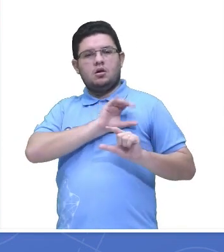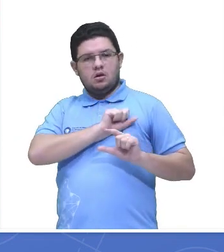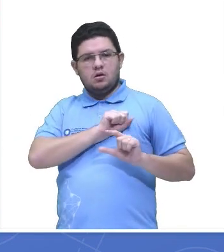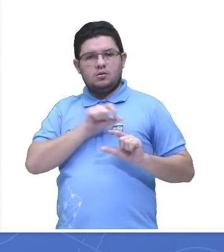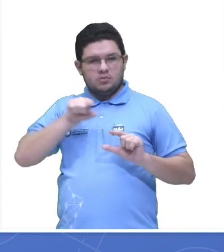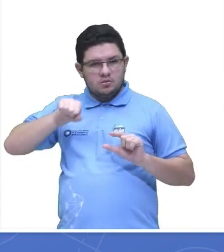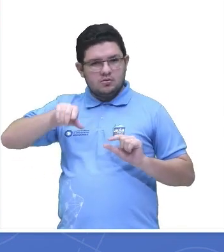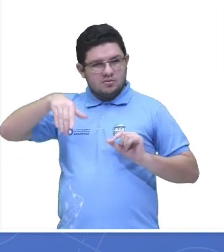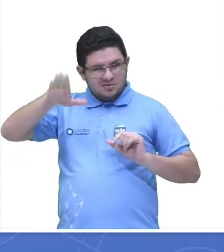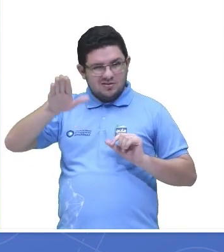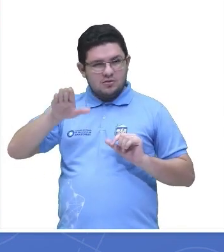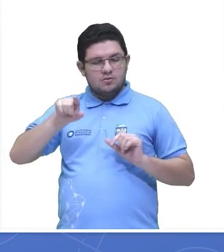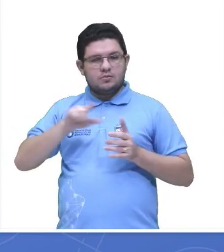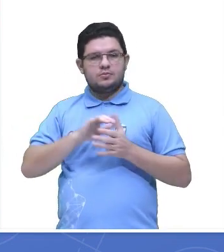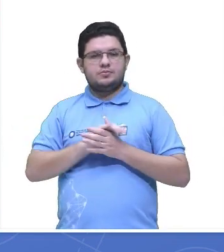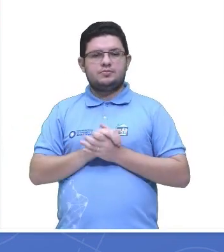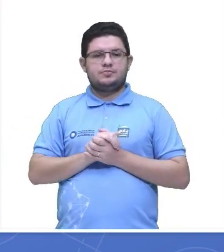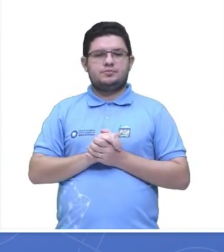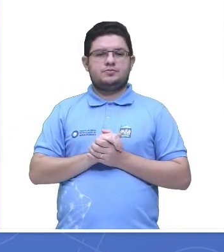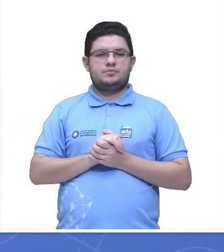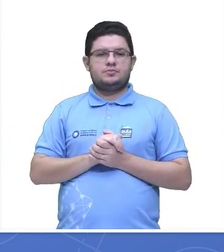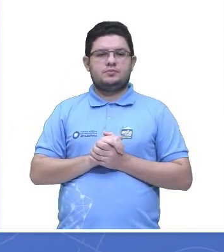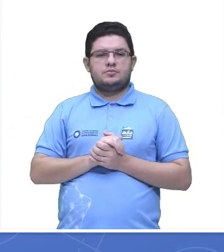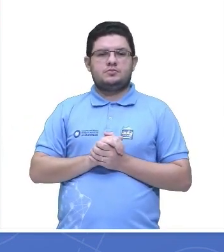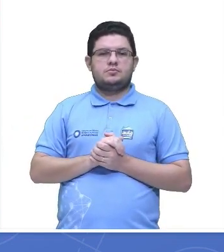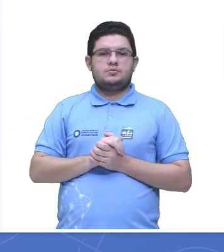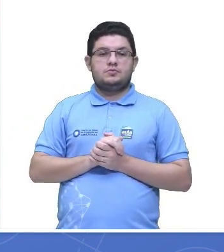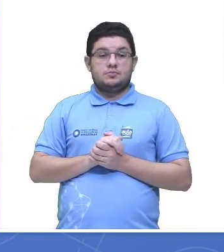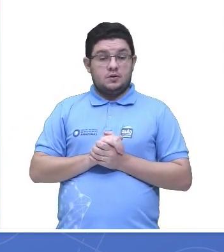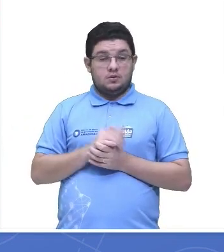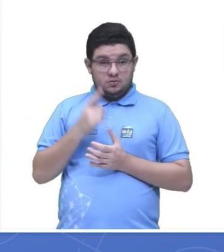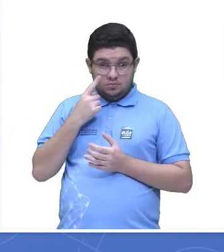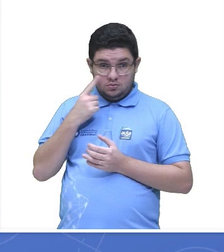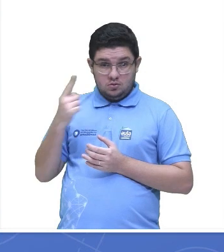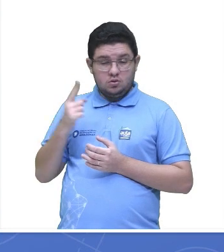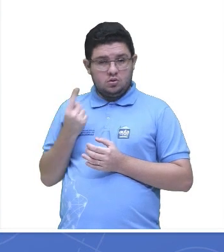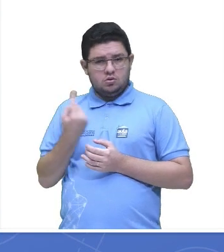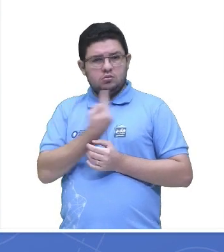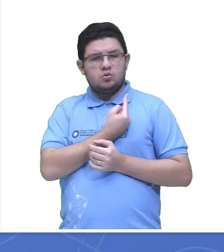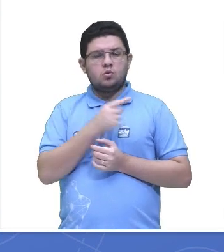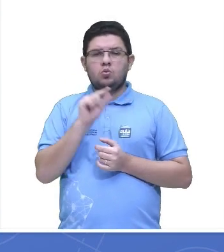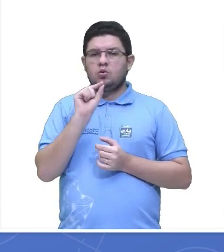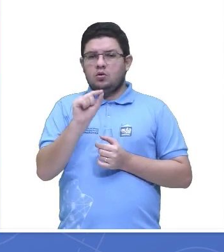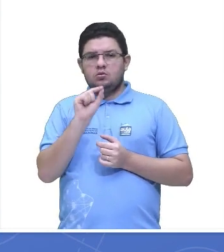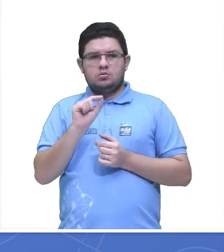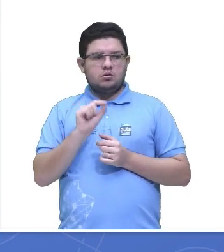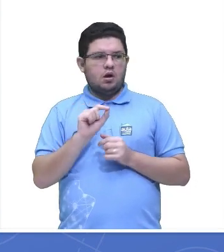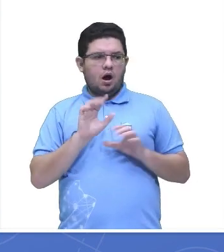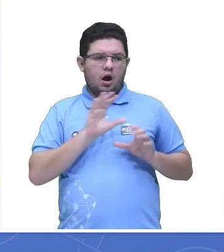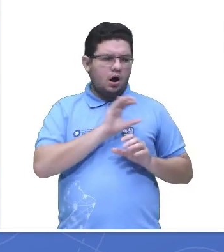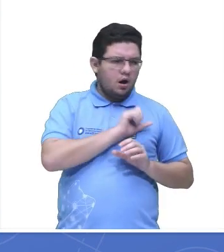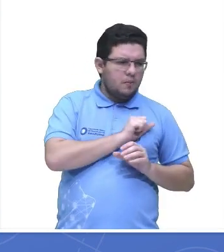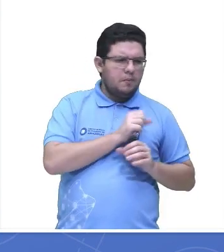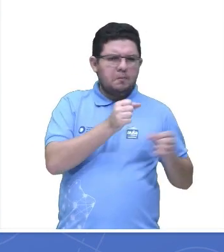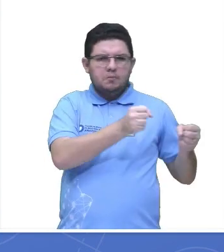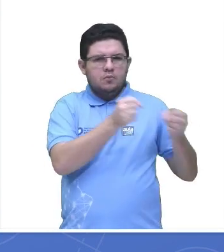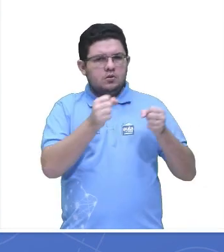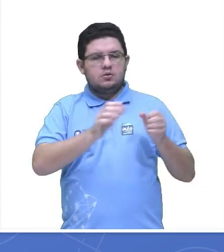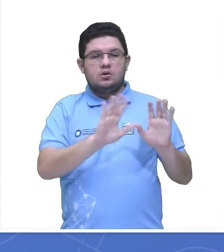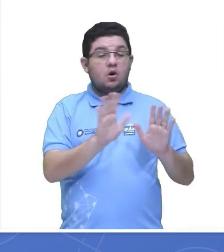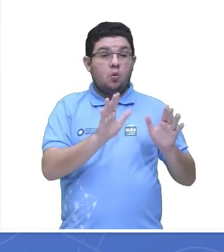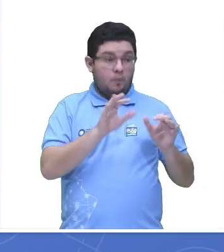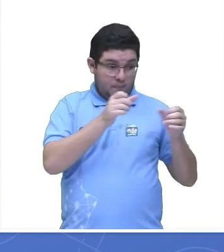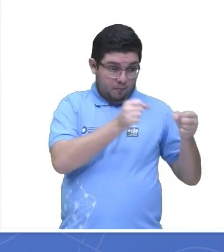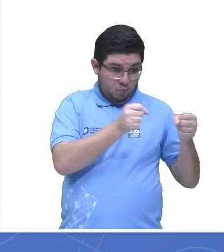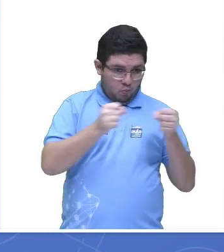Jimi Hendrix que a gente pode utilizar bastante, né? O amor pelo poder deve ser sempre menor do que o poder